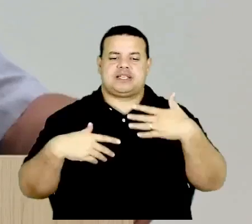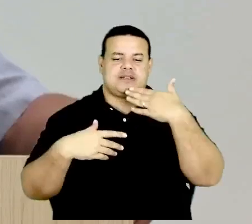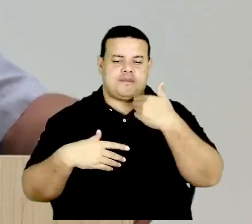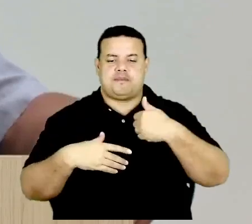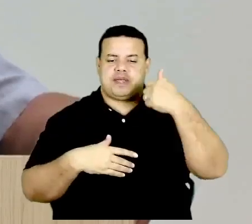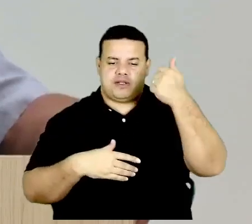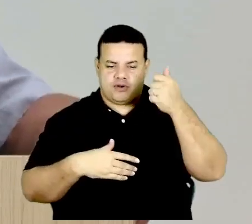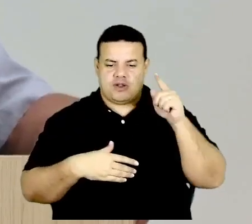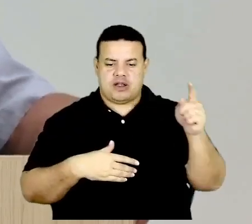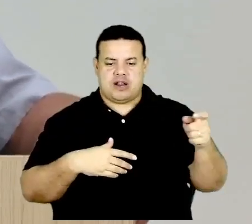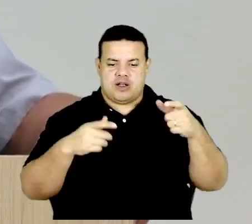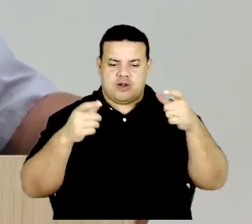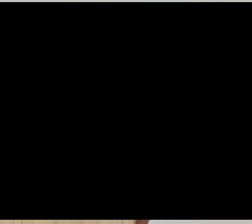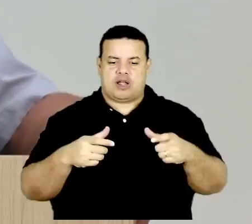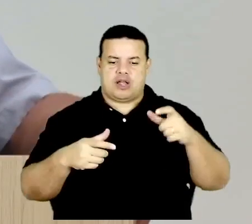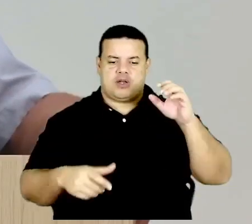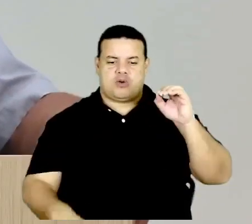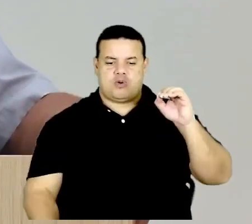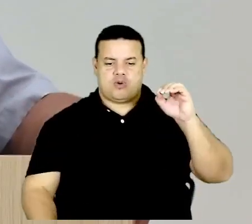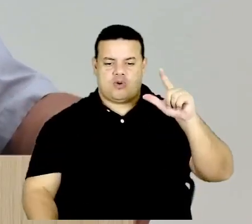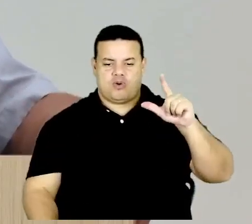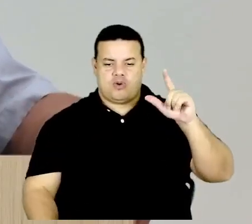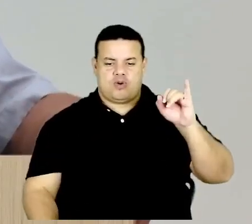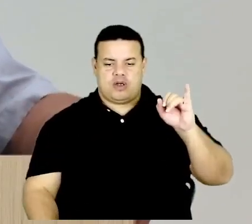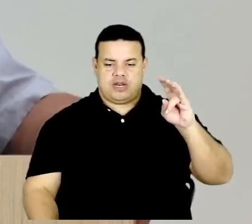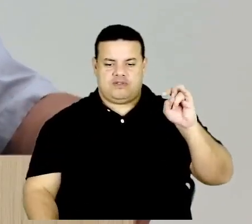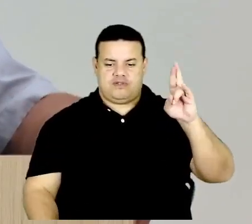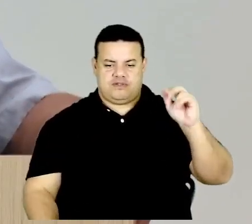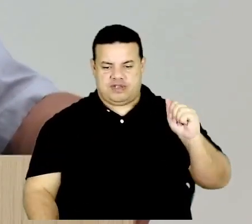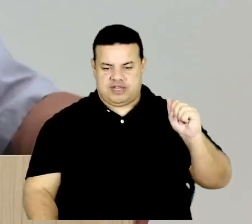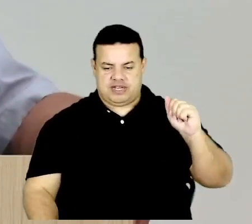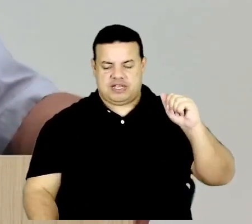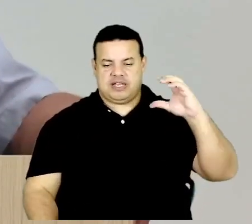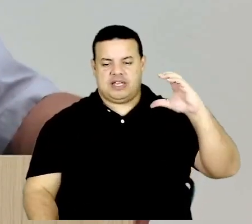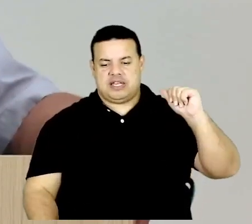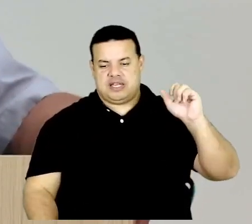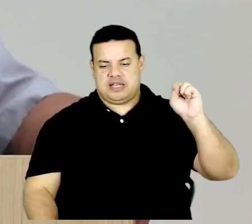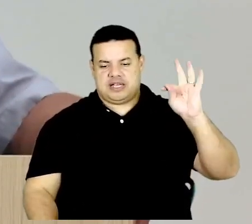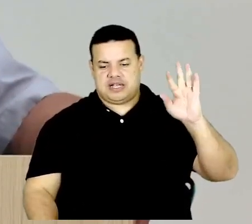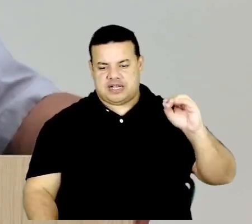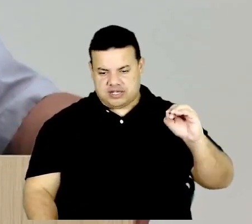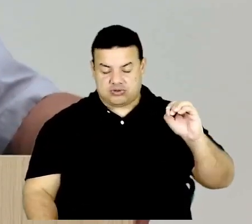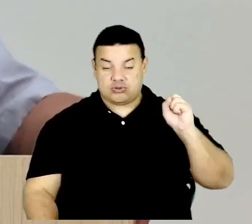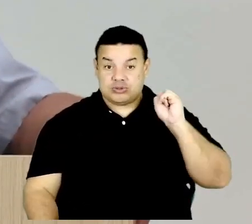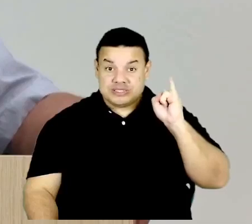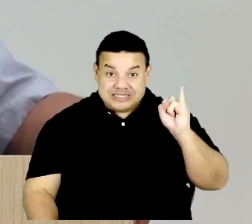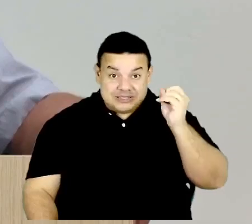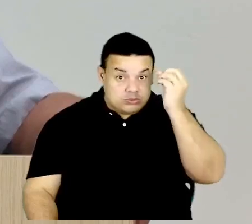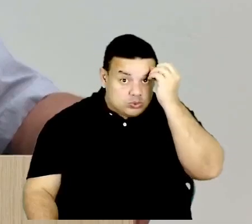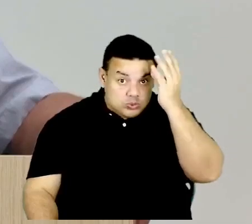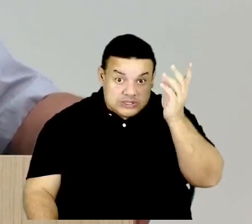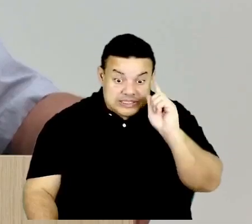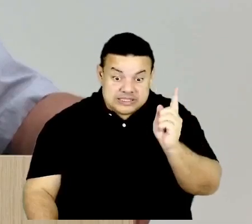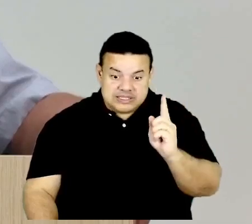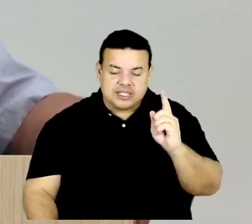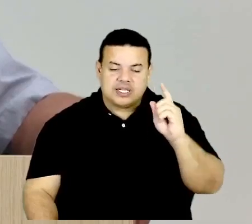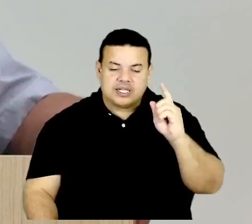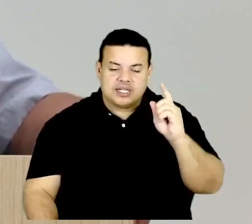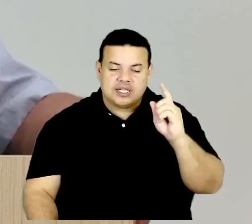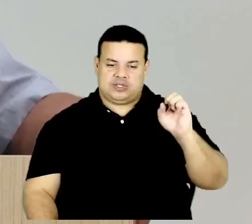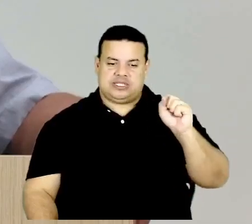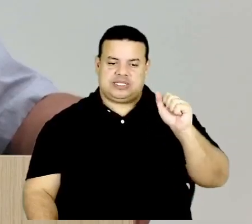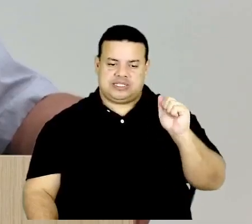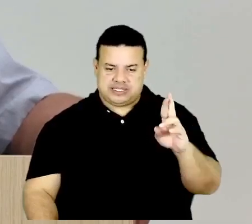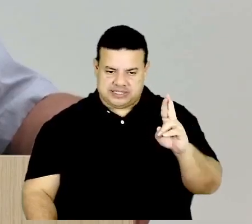se não me falha a memória, César, presidente do Conselho de Segurança do município, se não me falha a memória, não